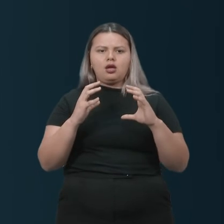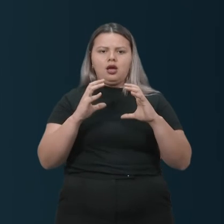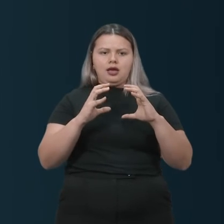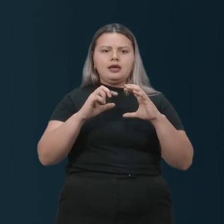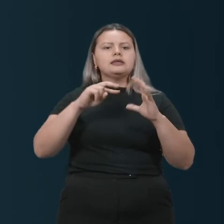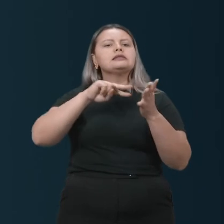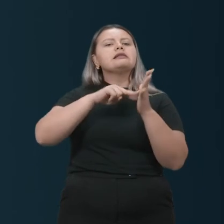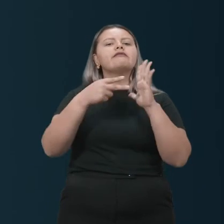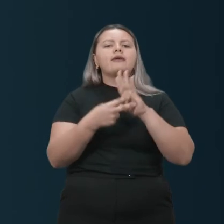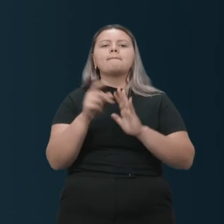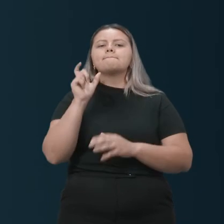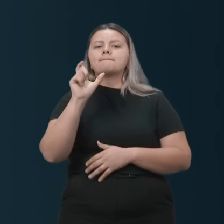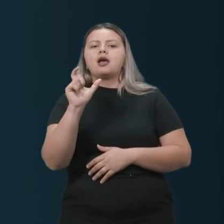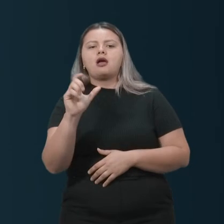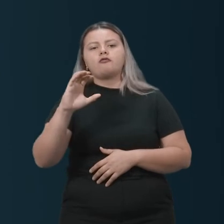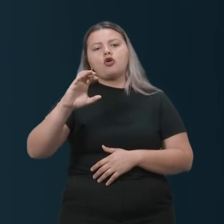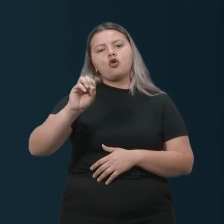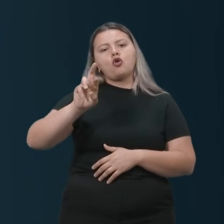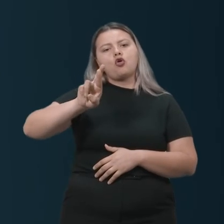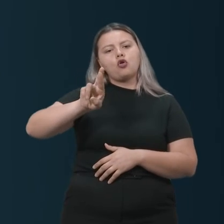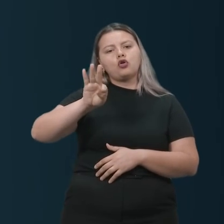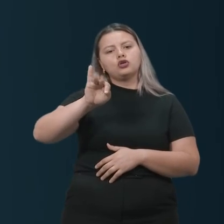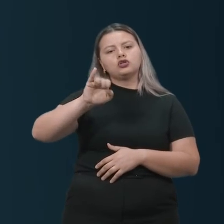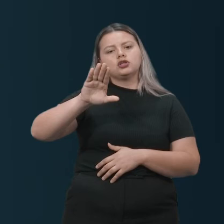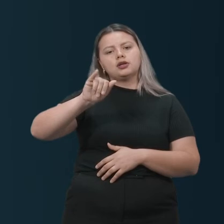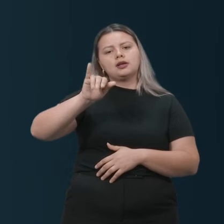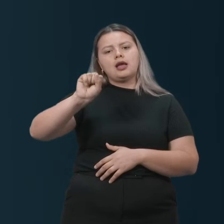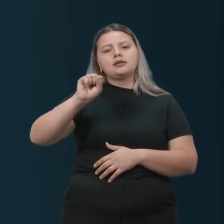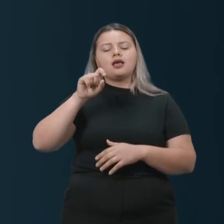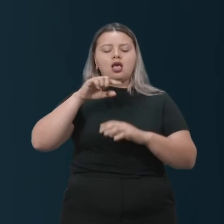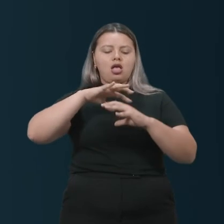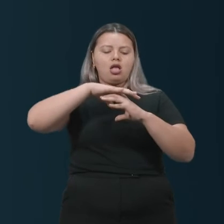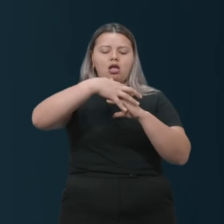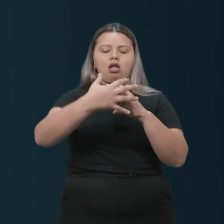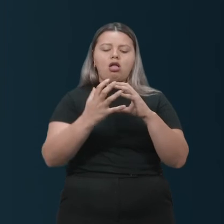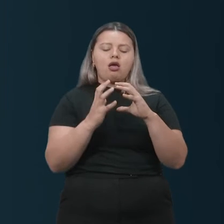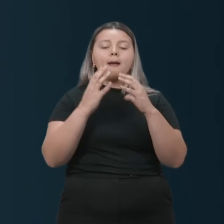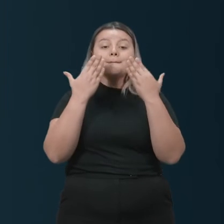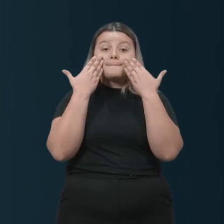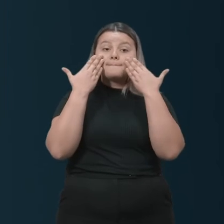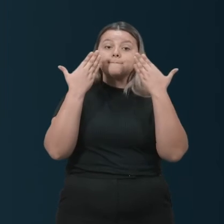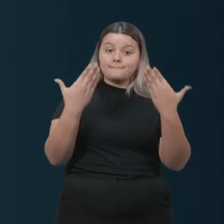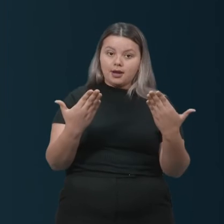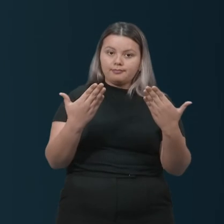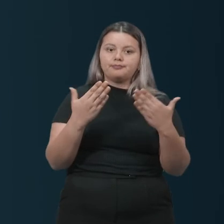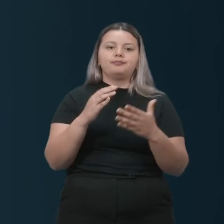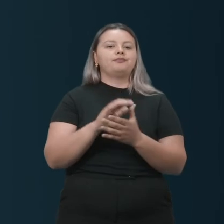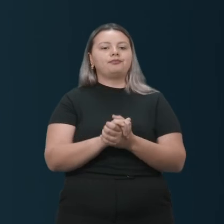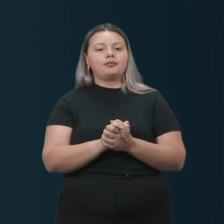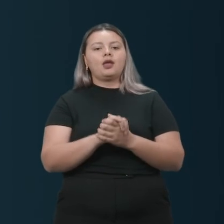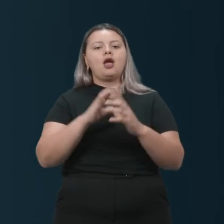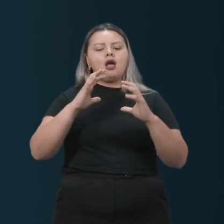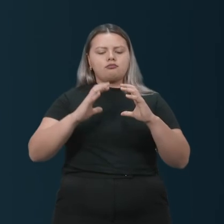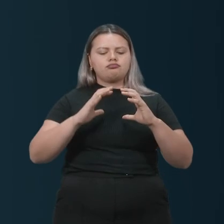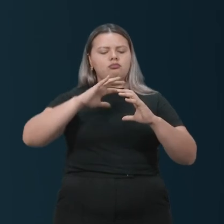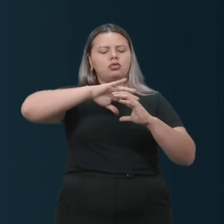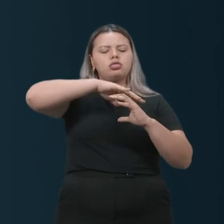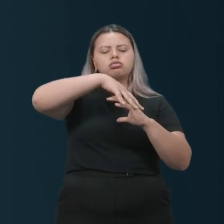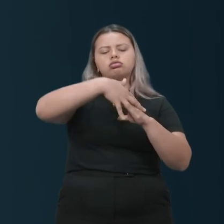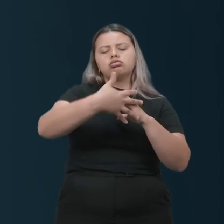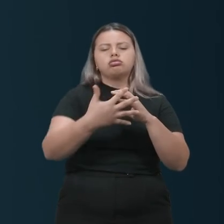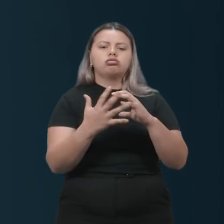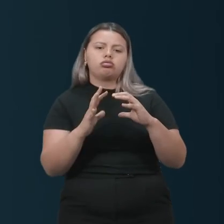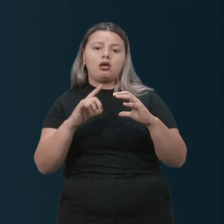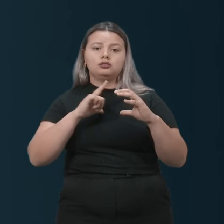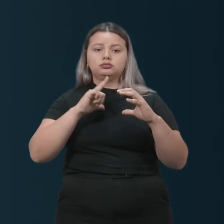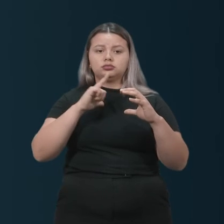região cortical, que são regiões mais expostas. As regiões corticais têm uma função importante